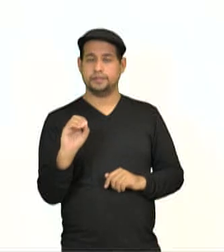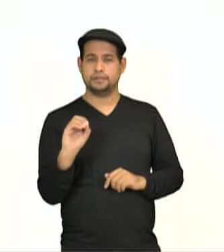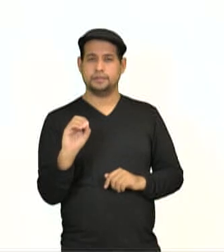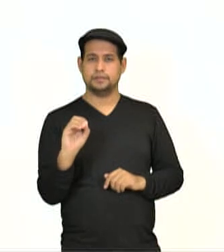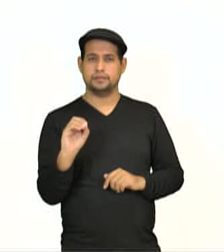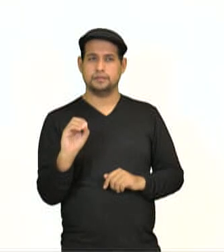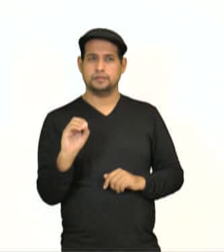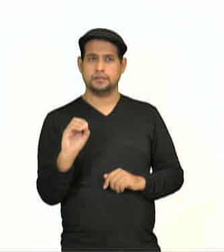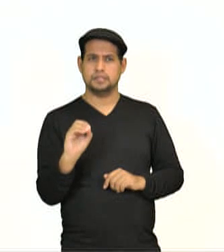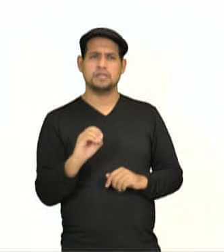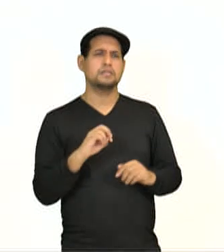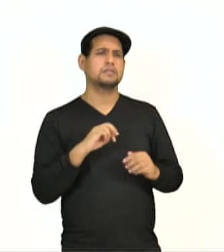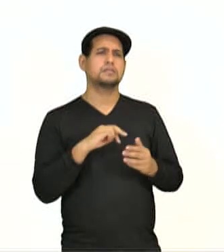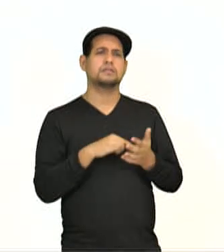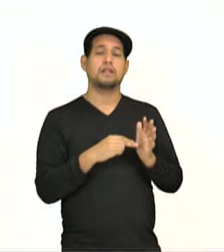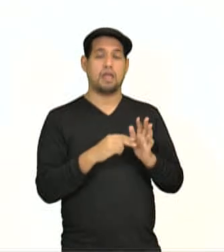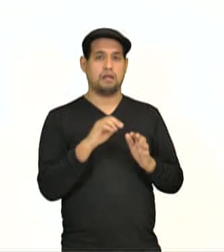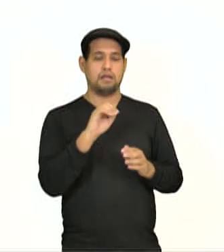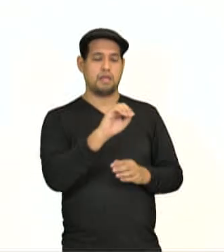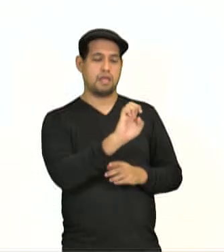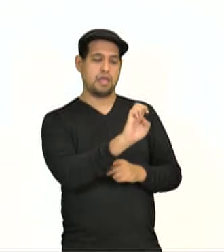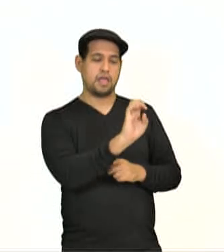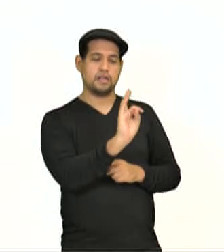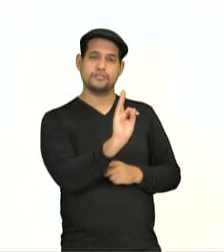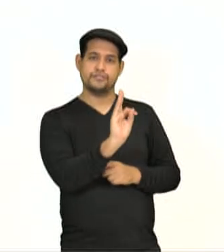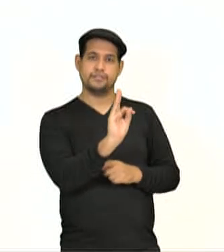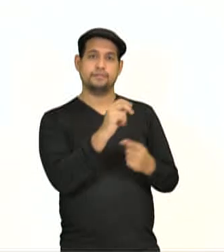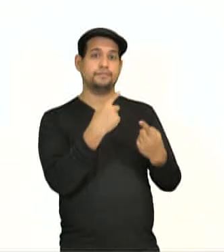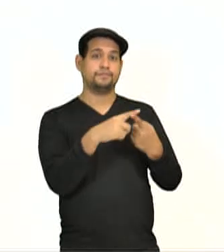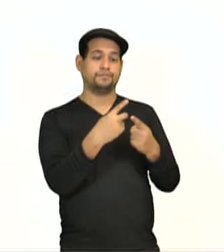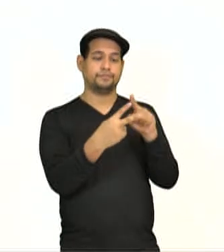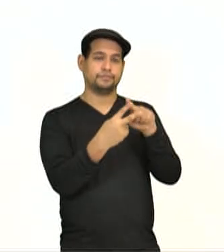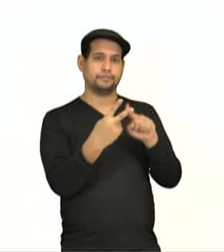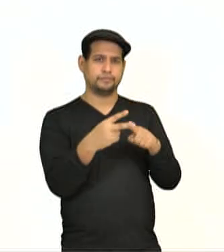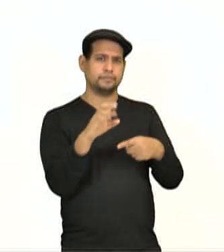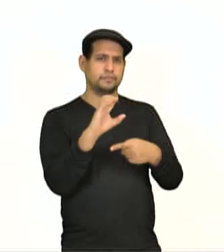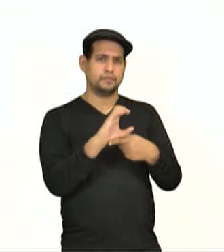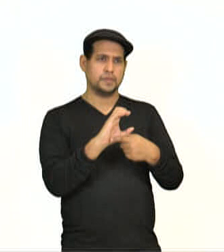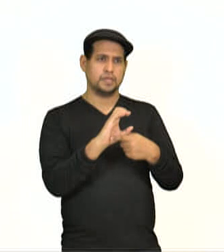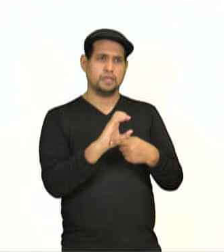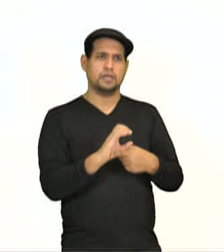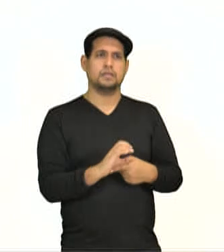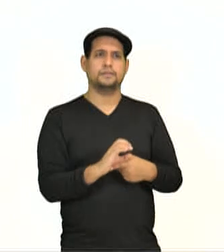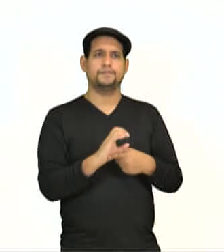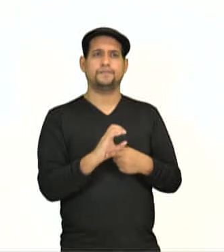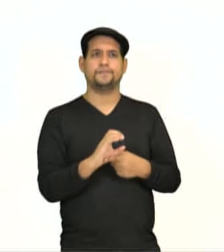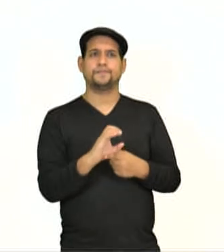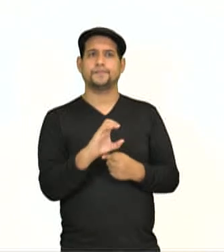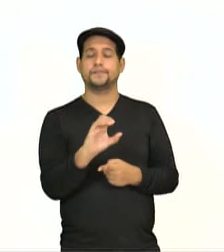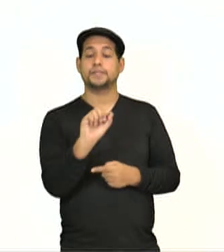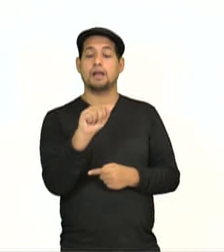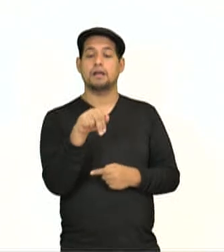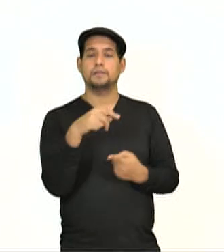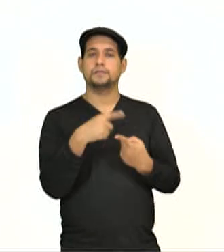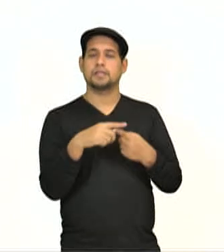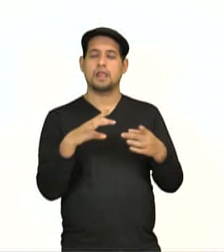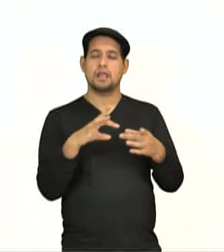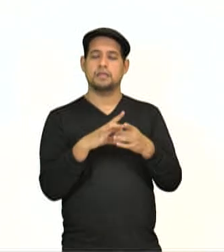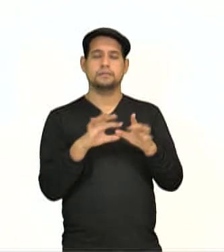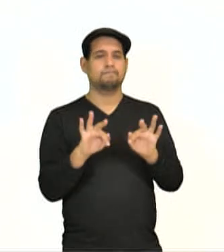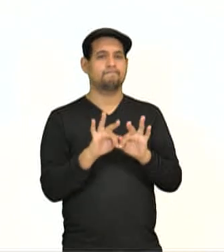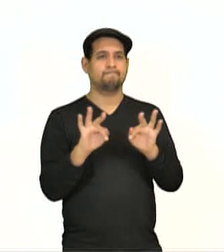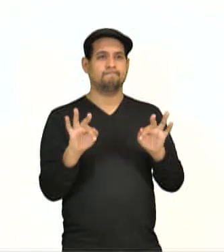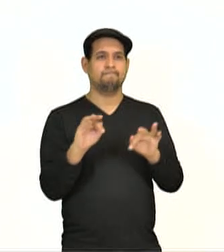anidrido, et, porque são 2 carbonos, an, porque são ligações simples entre os carbonos,